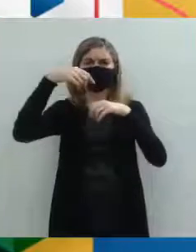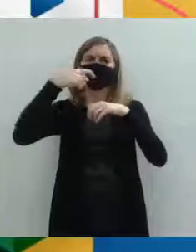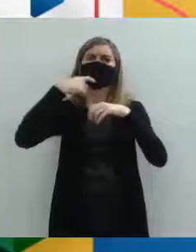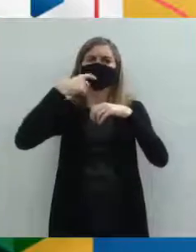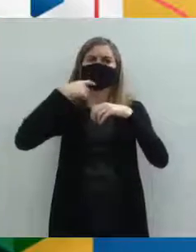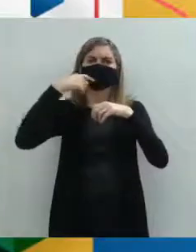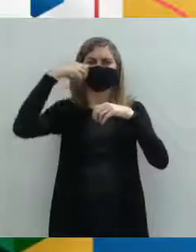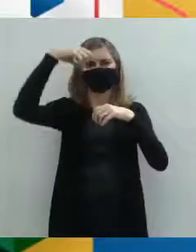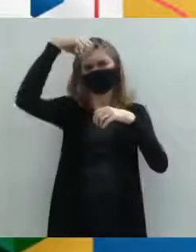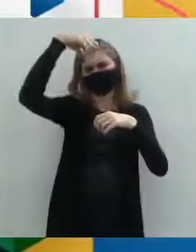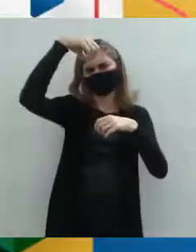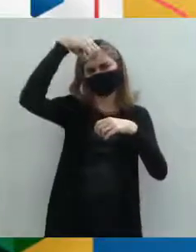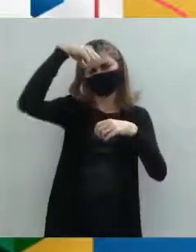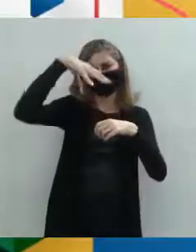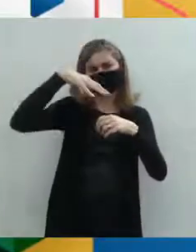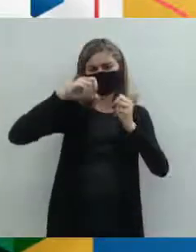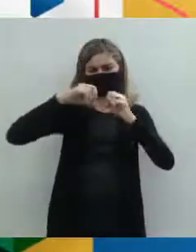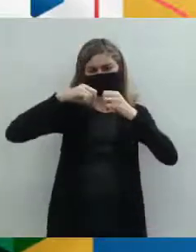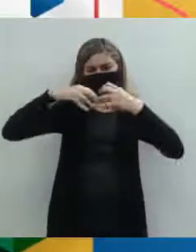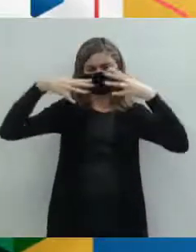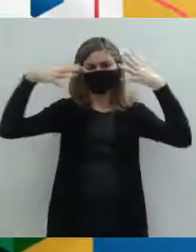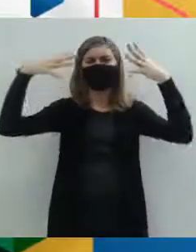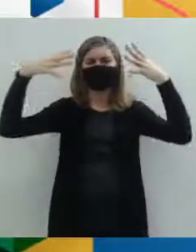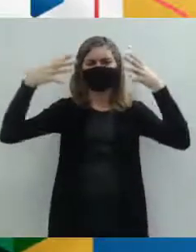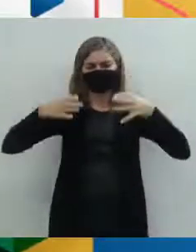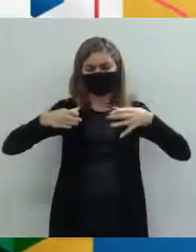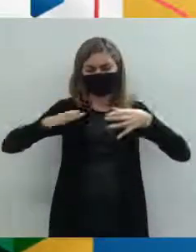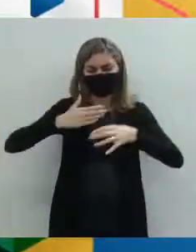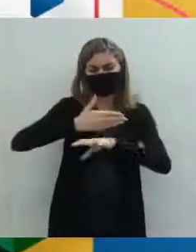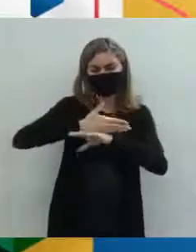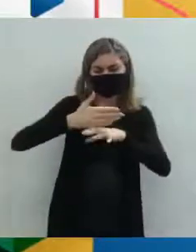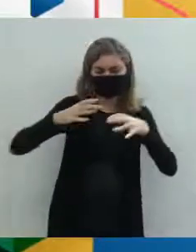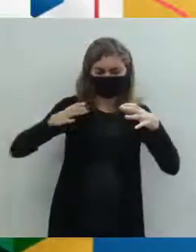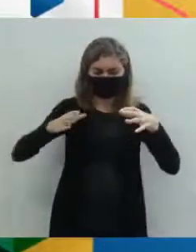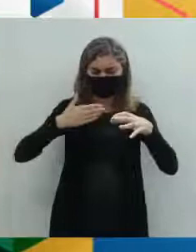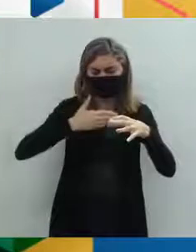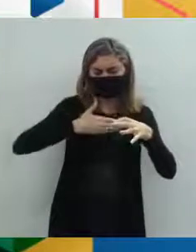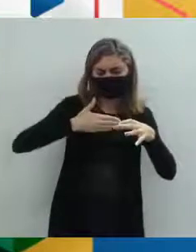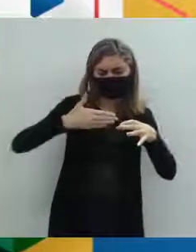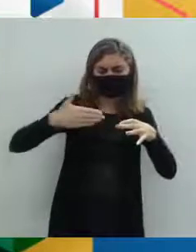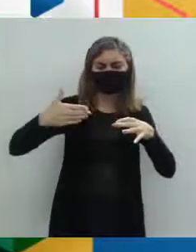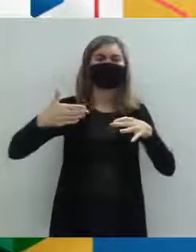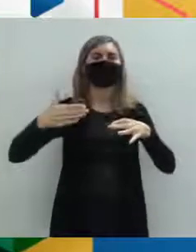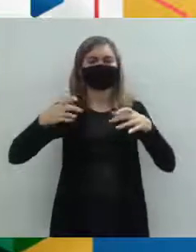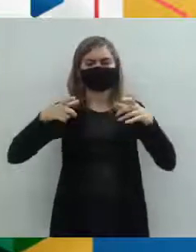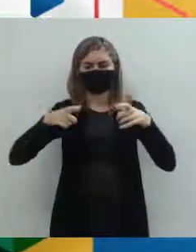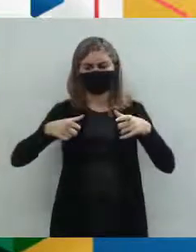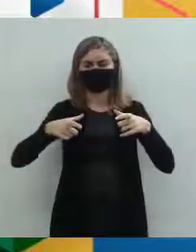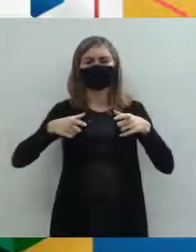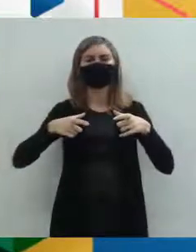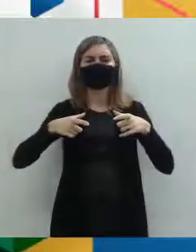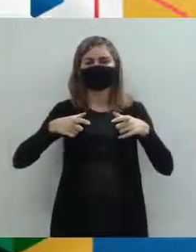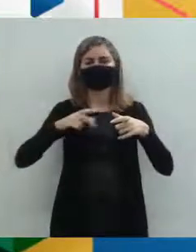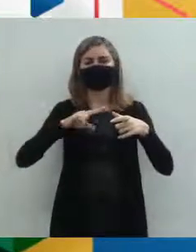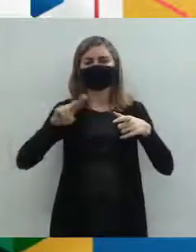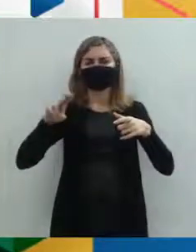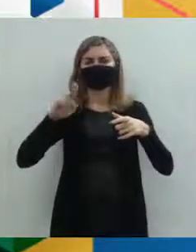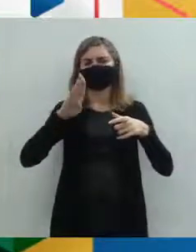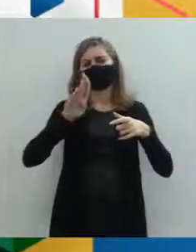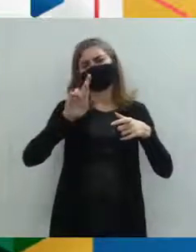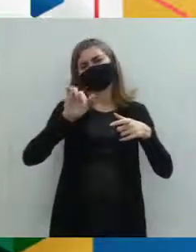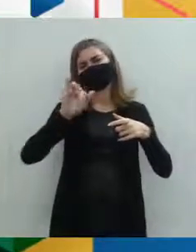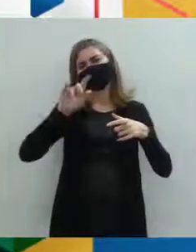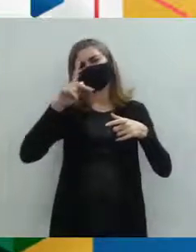vocês estão percebendo que tem um brilho, que ela é mais esbranquiçada. Pois bem, essa parte iluminada a gente chama de